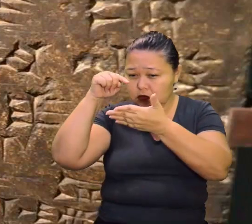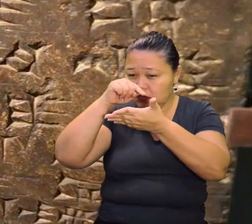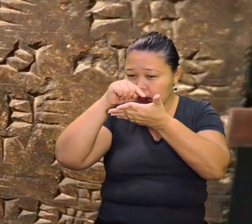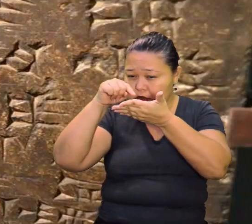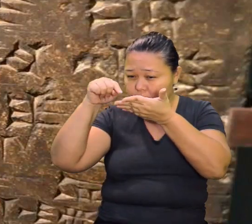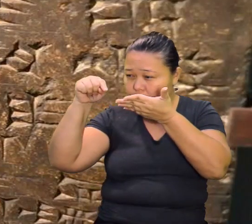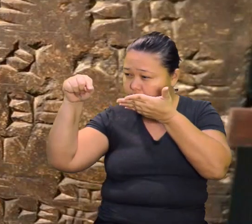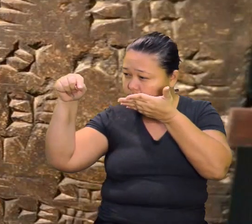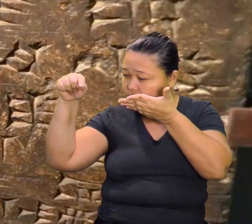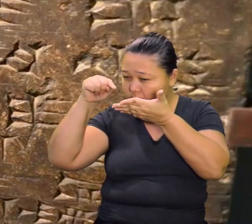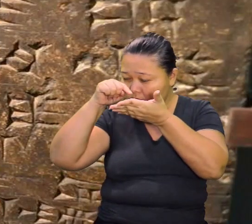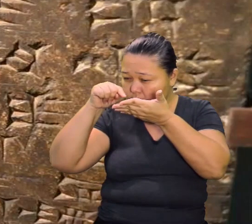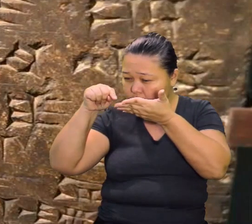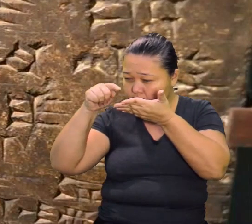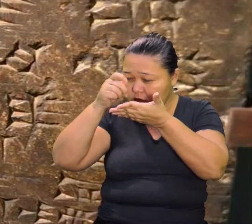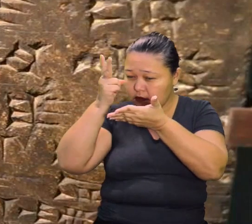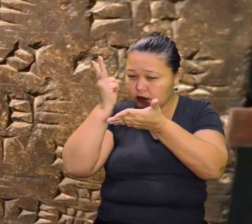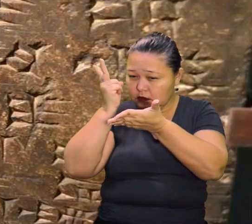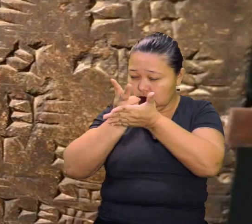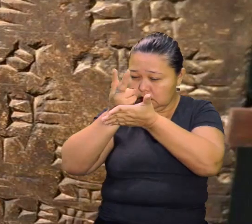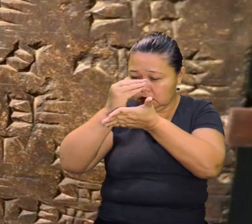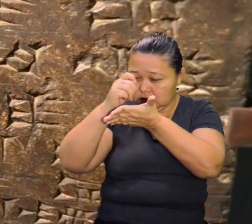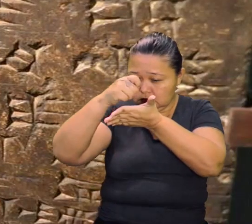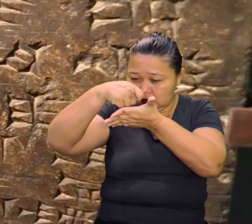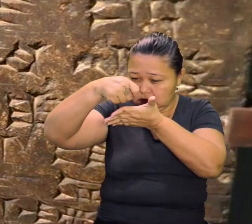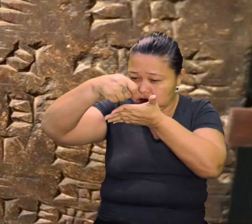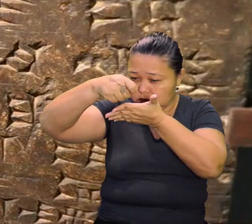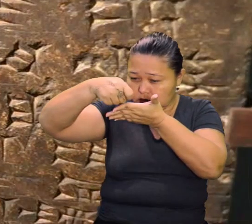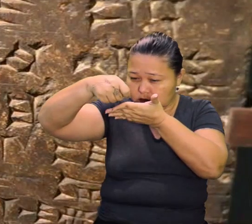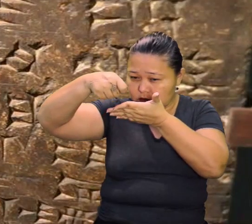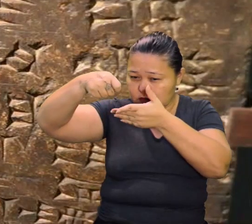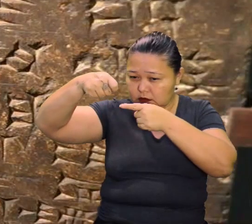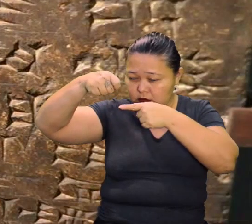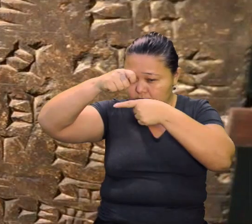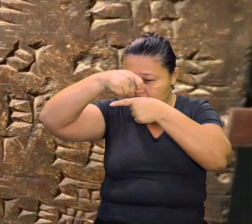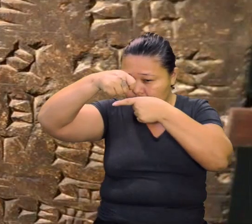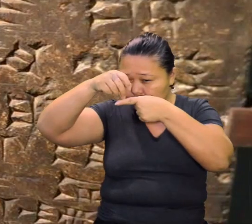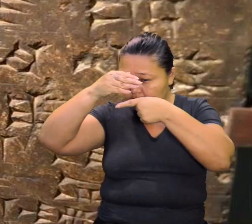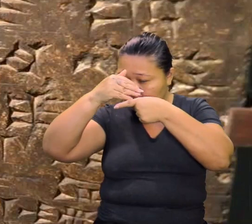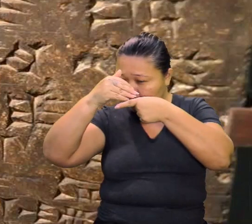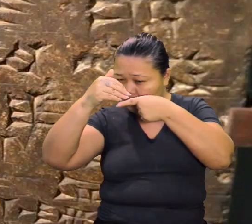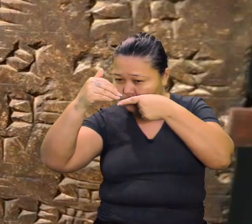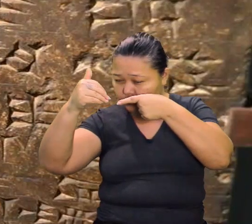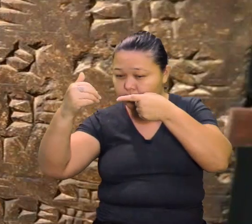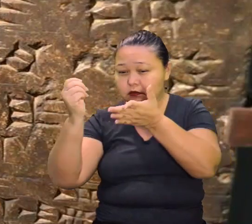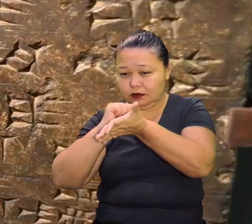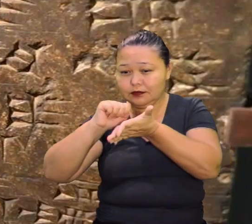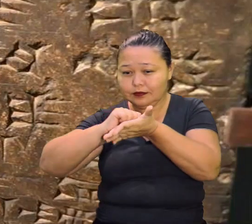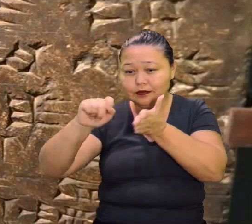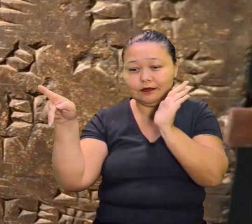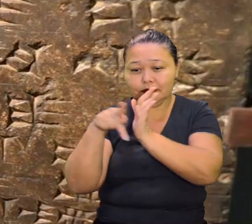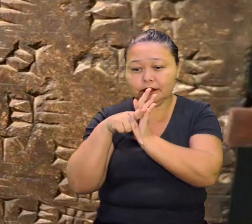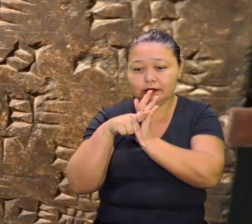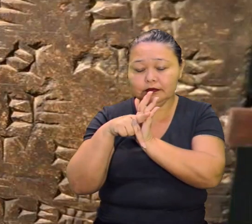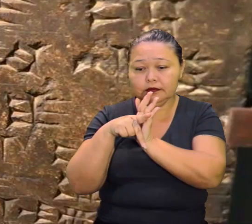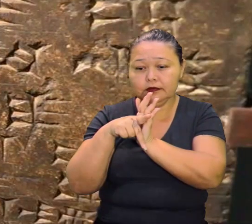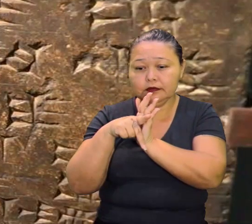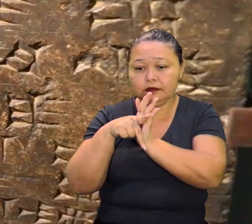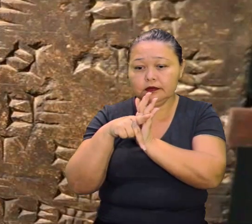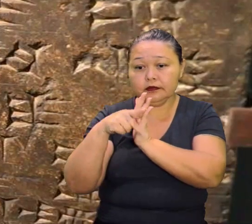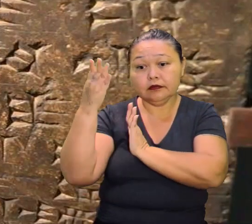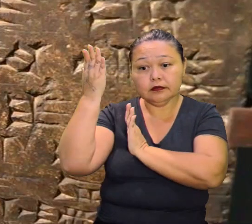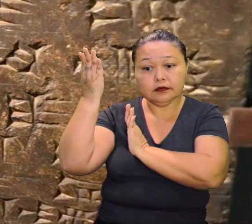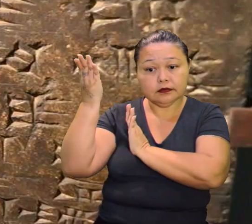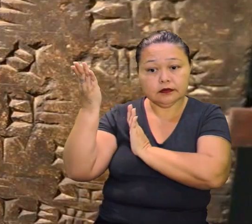linha para você manter a simetria da escrita,